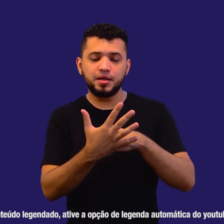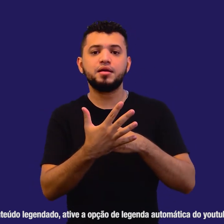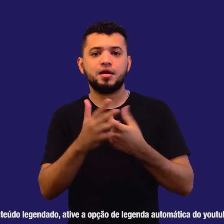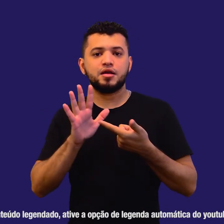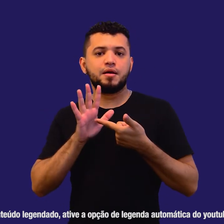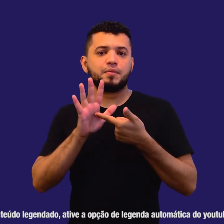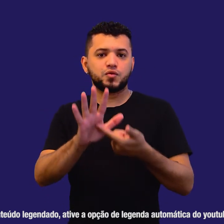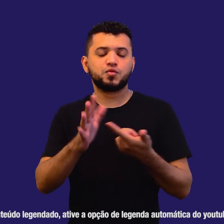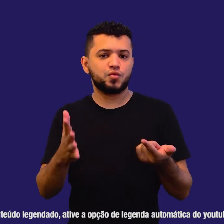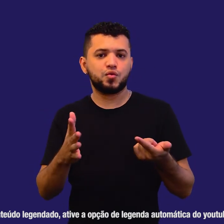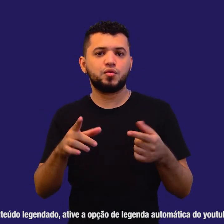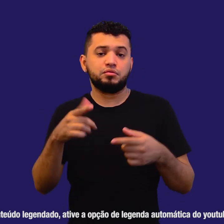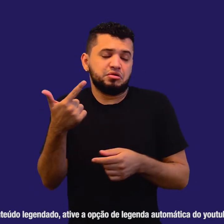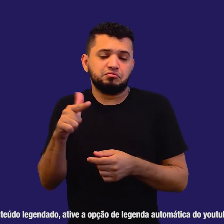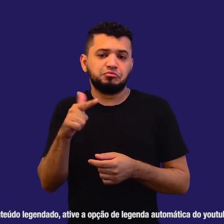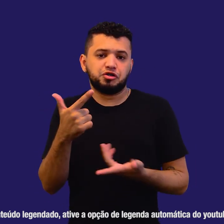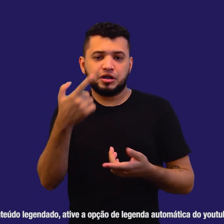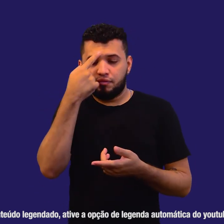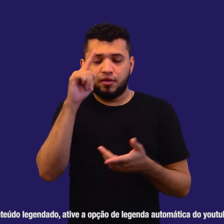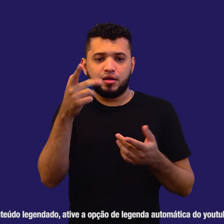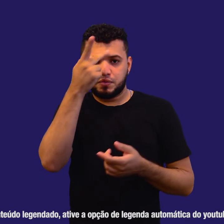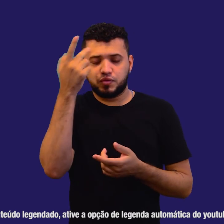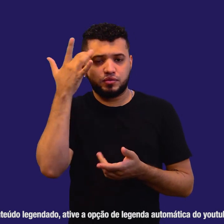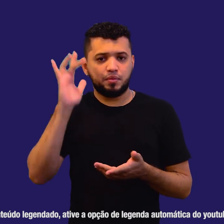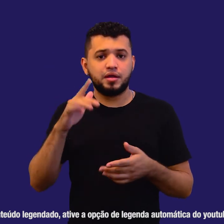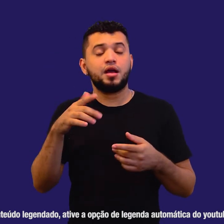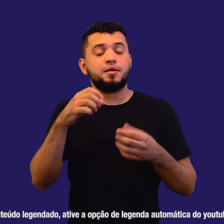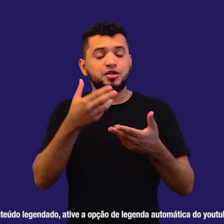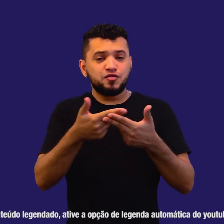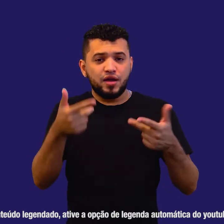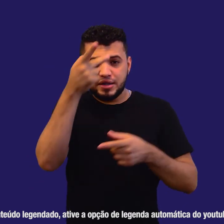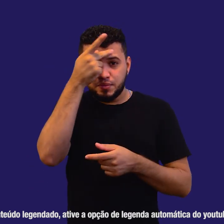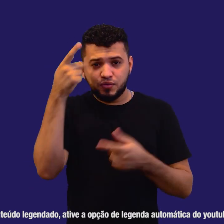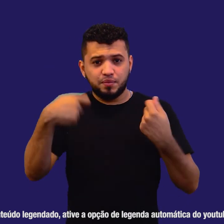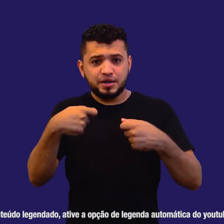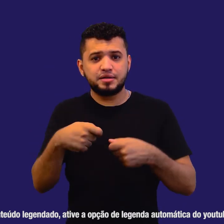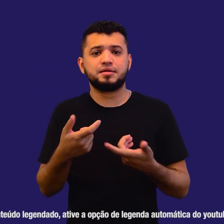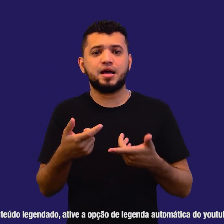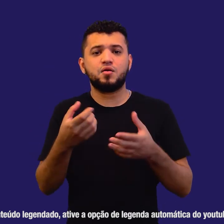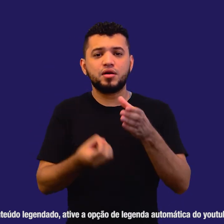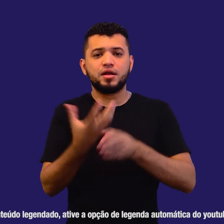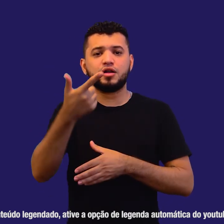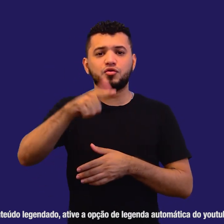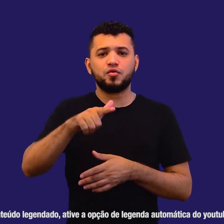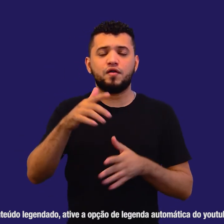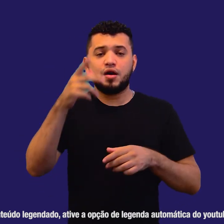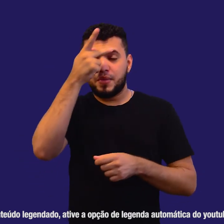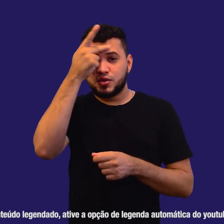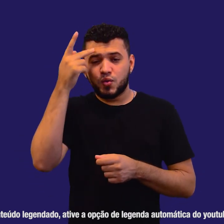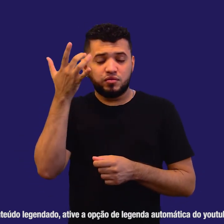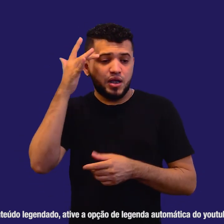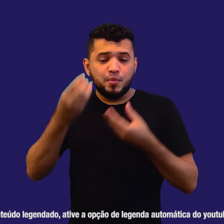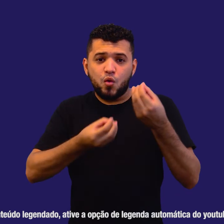veio pra gente algo sem precedente e que muita gente precisou se reinventar. Algumas pessoas ainda estão sem entender como que volta a trabalhar, como